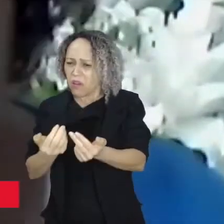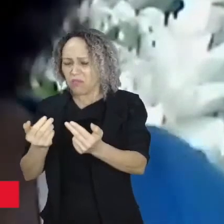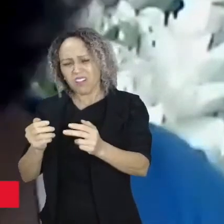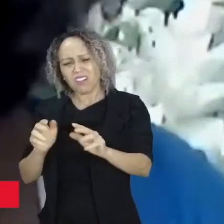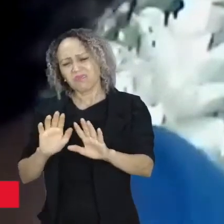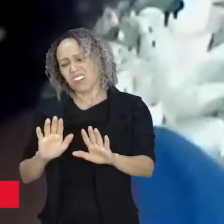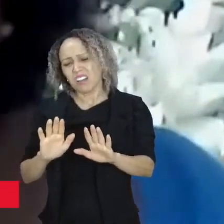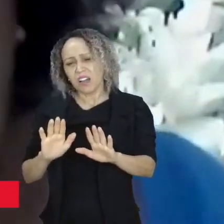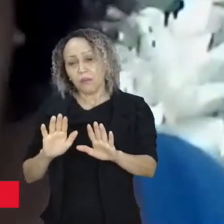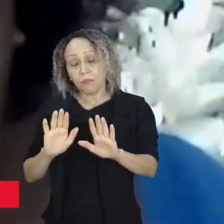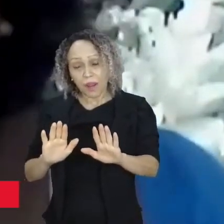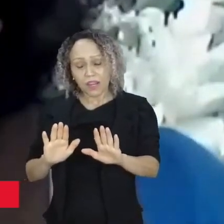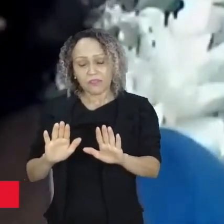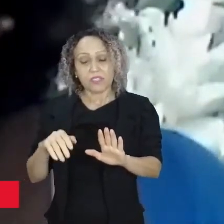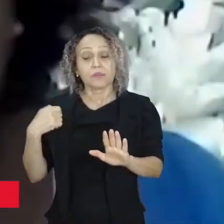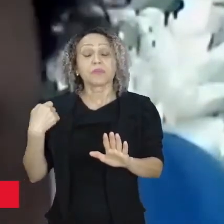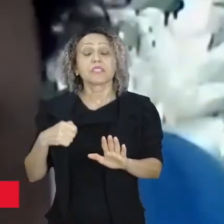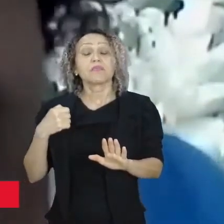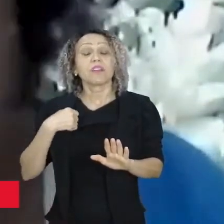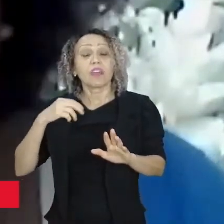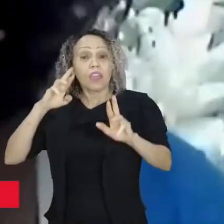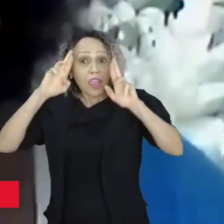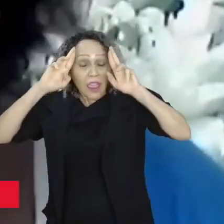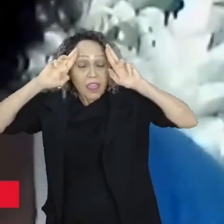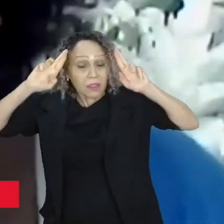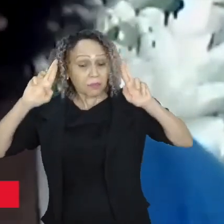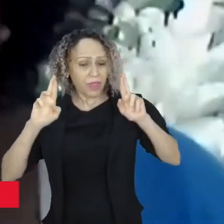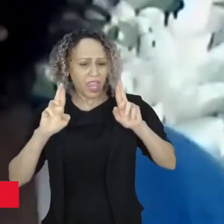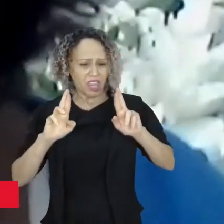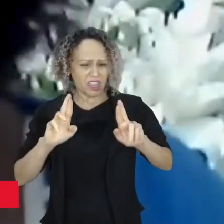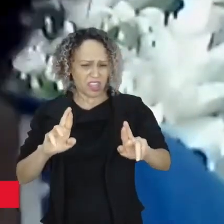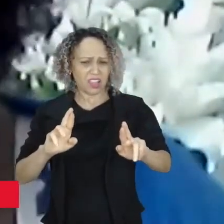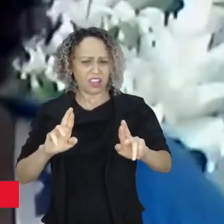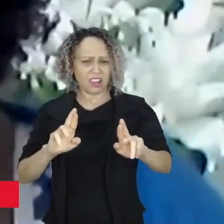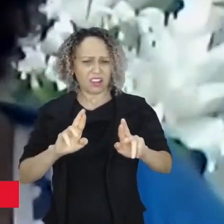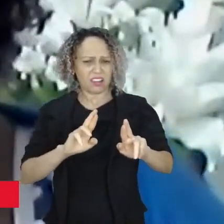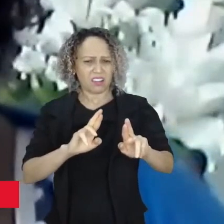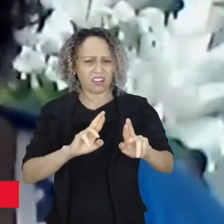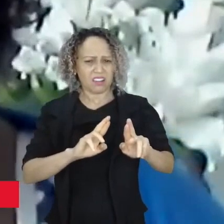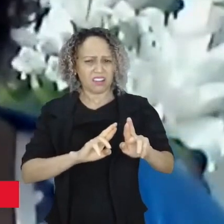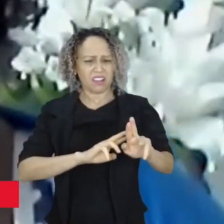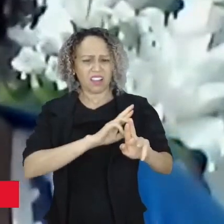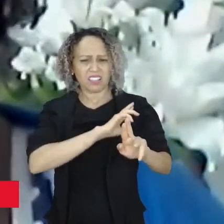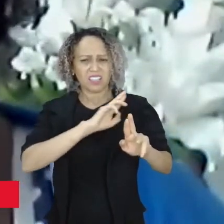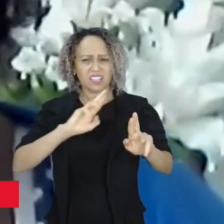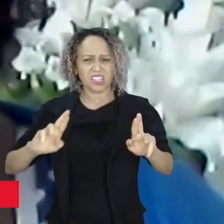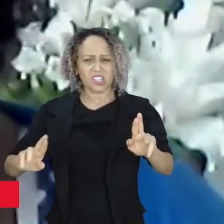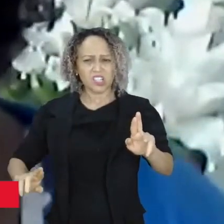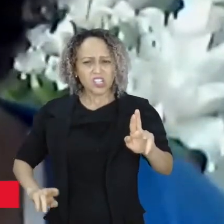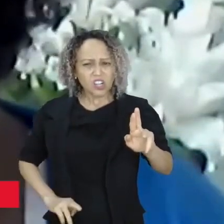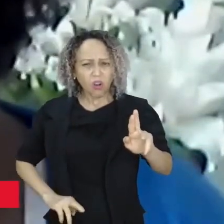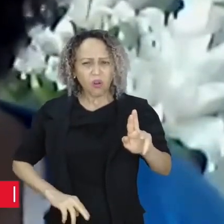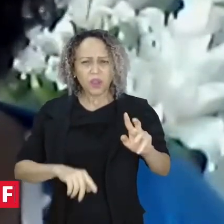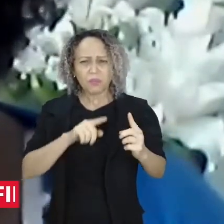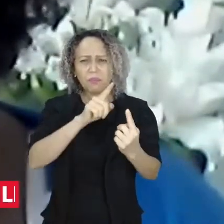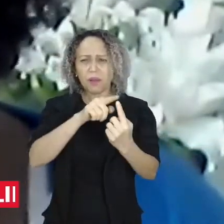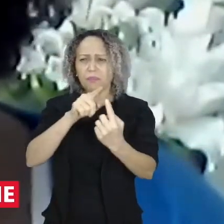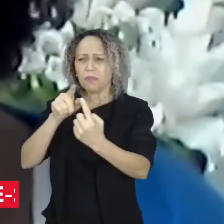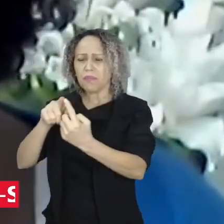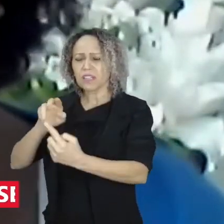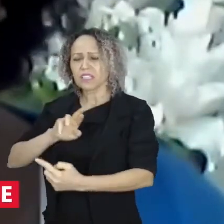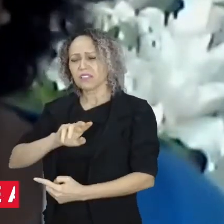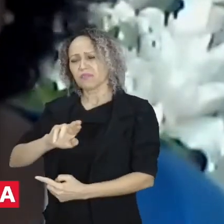elas encontraram, e de Dilma também, elas encontraram, né, um caminho, um amparo, tinha ali